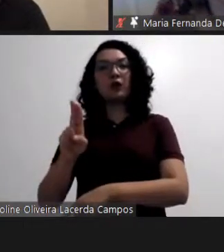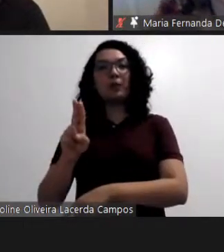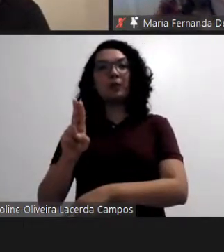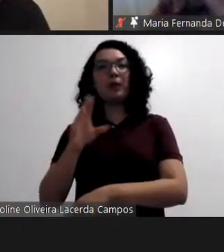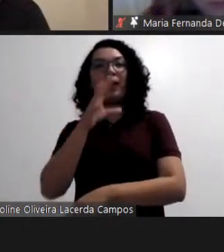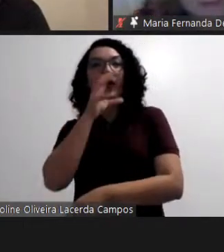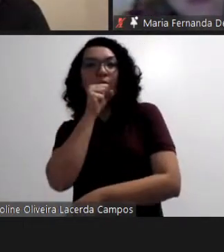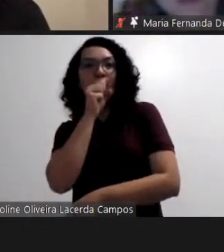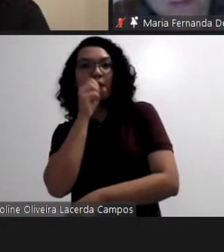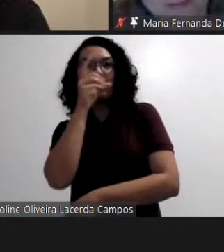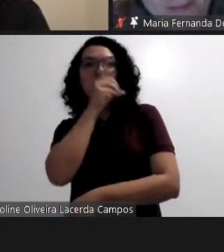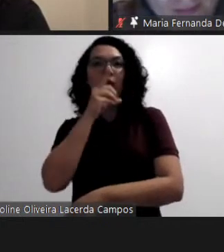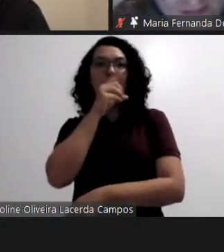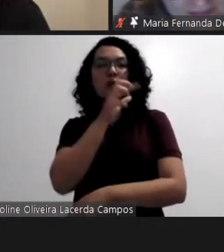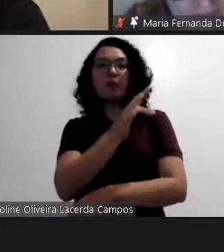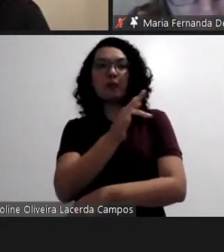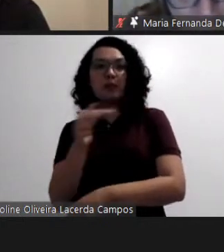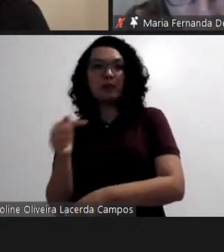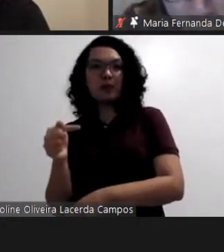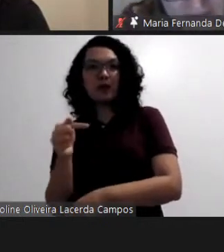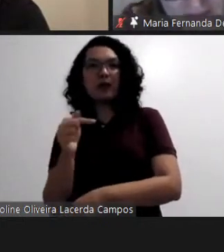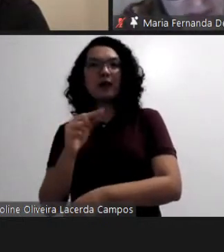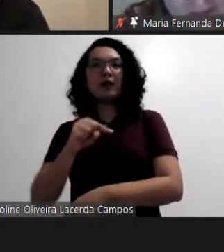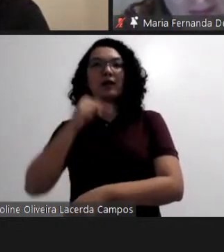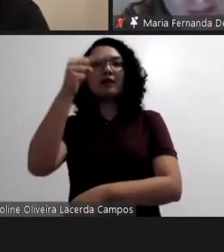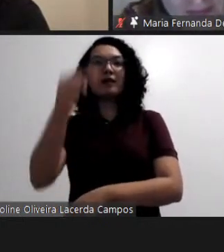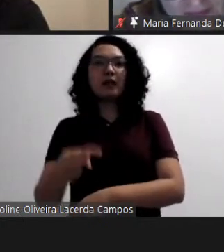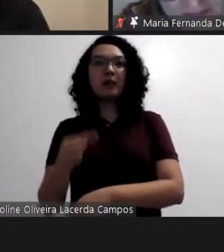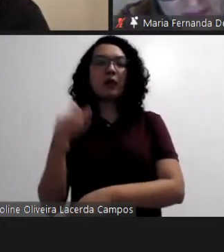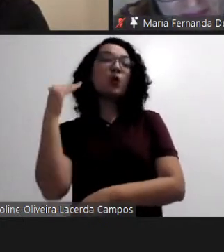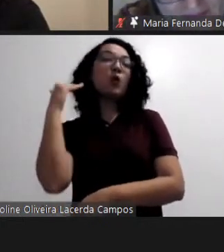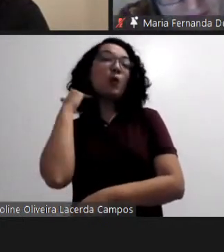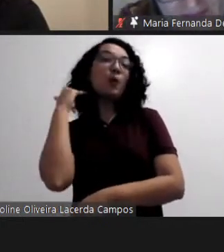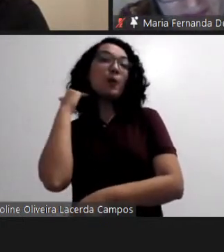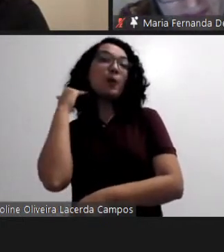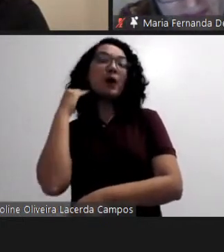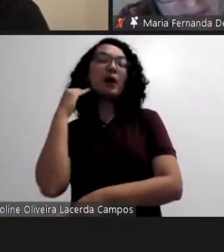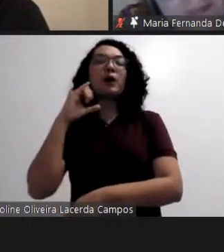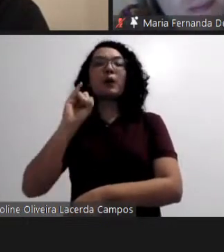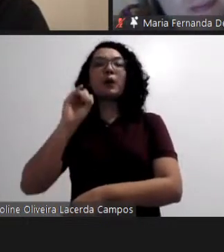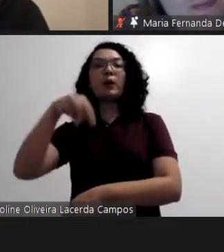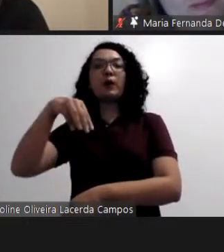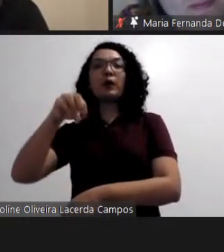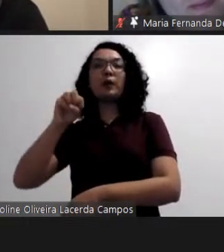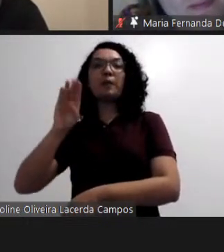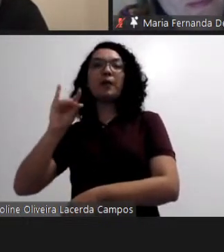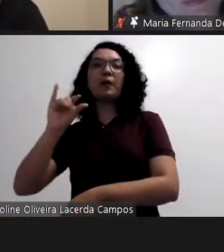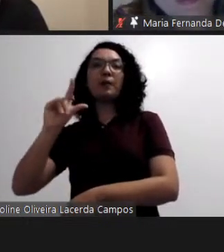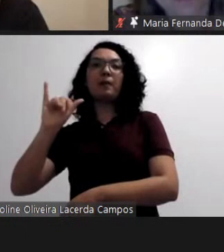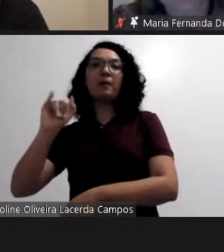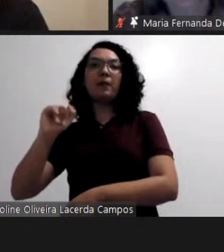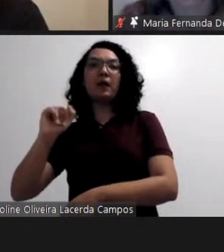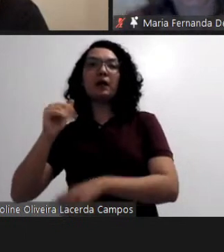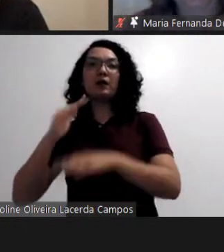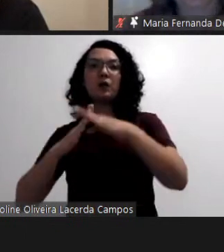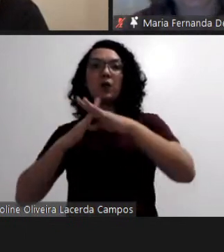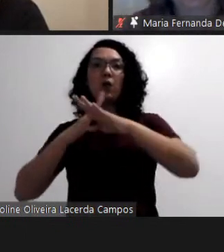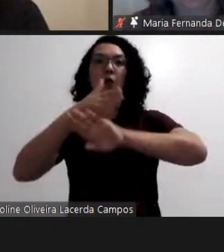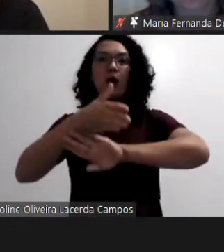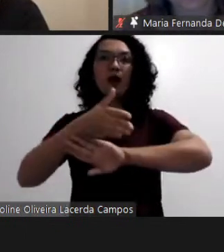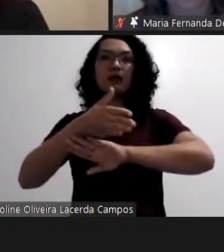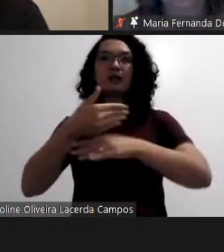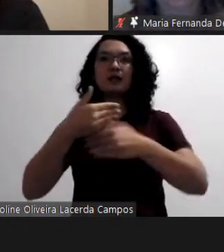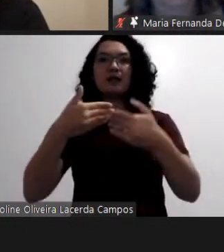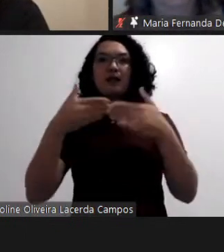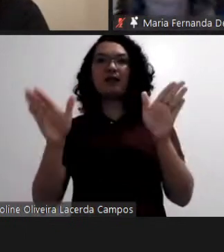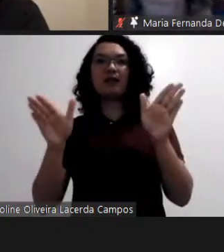Renato Tapajós, e Banco Imobiliário, do Miguel Antunes Ramos, com acesso pela nossa já conhecida